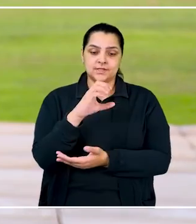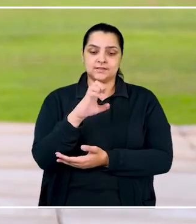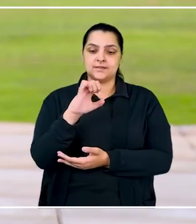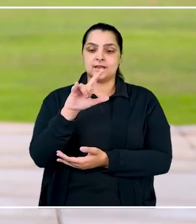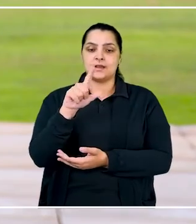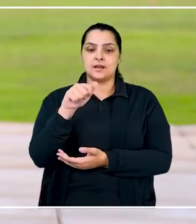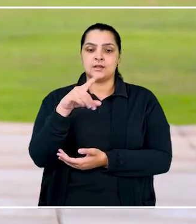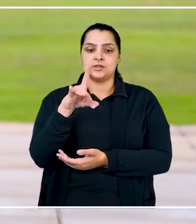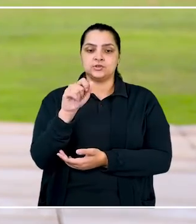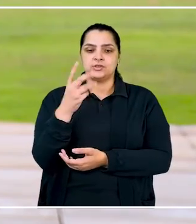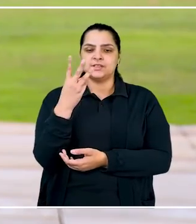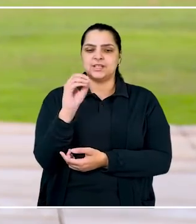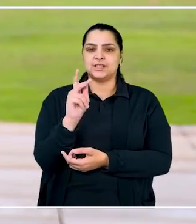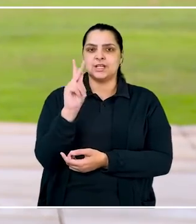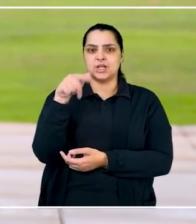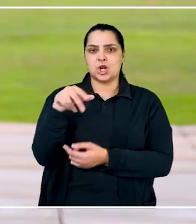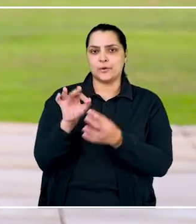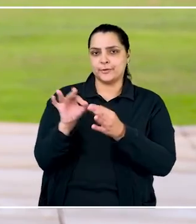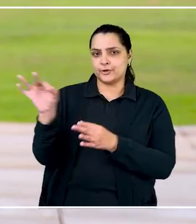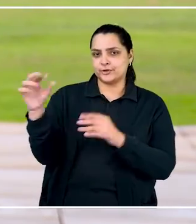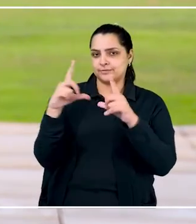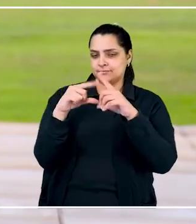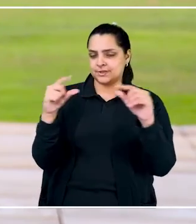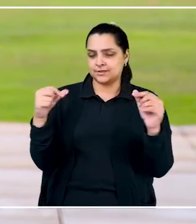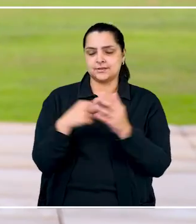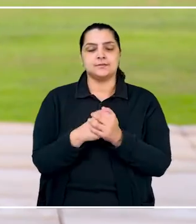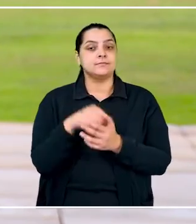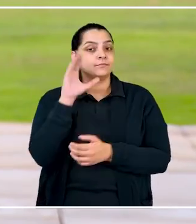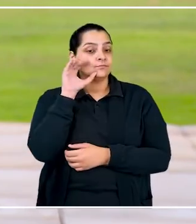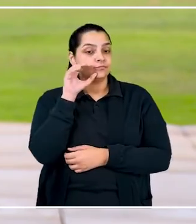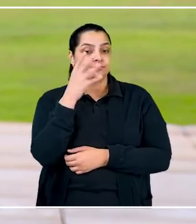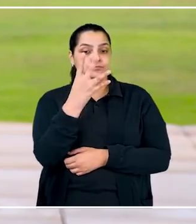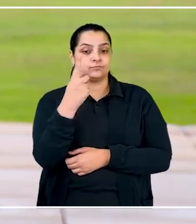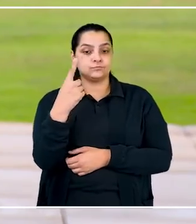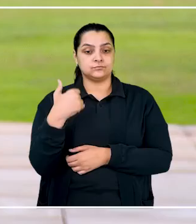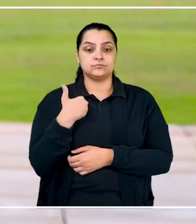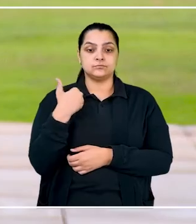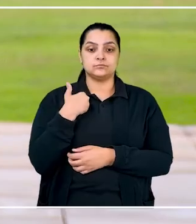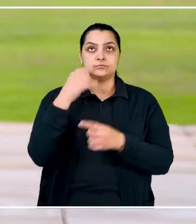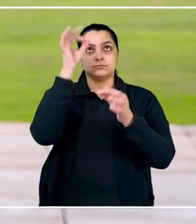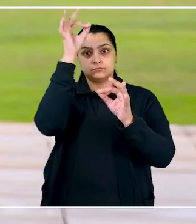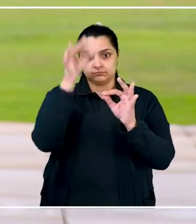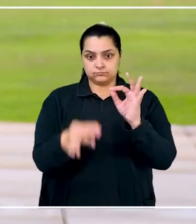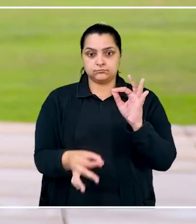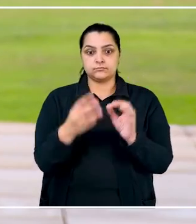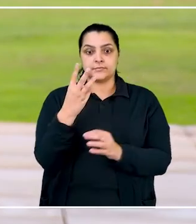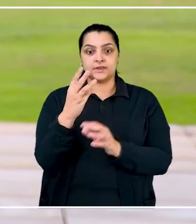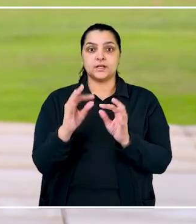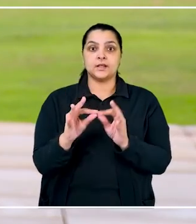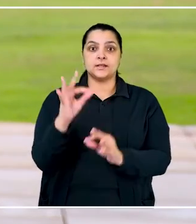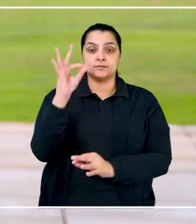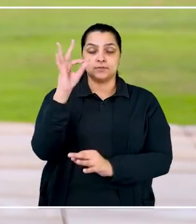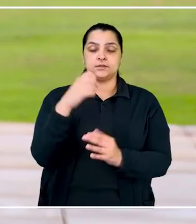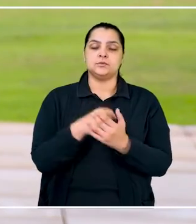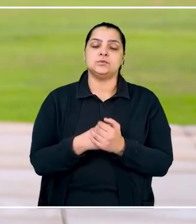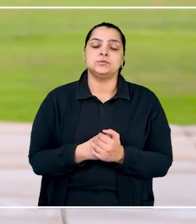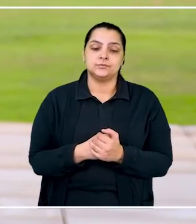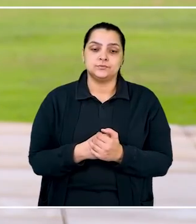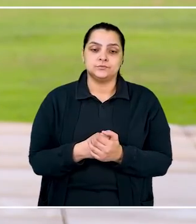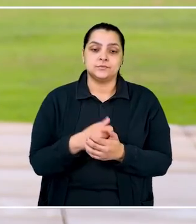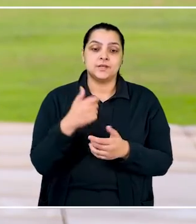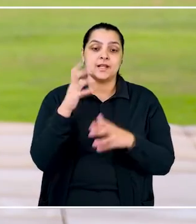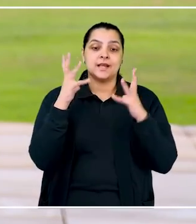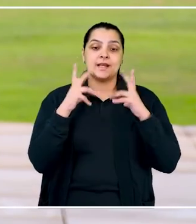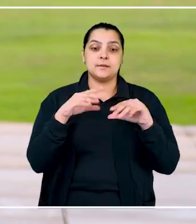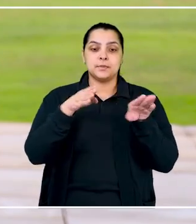ocorreu em Ceilândia, cidade a 30 quilômetros de Brasília. A empregada de 41 anos caiu de uma altura de mais de 3 metros,